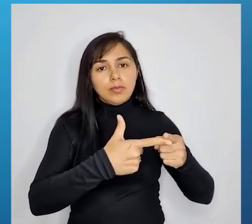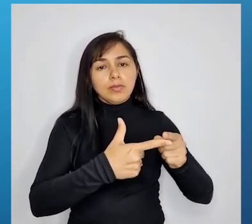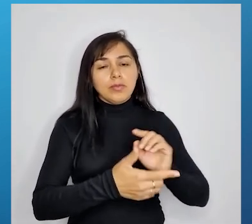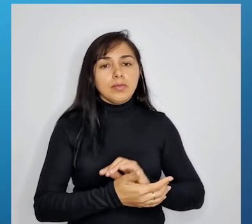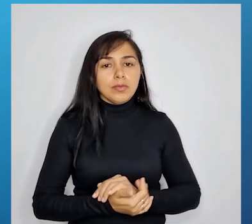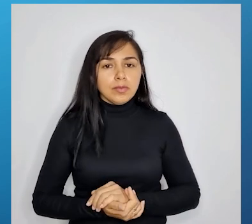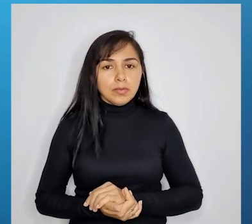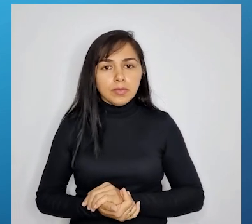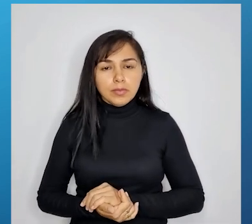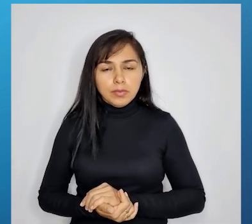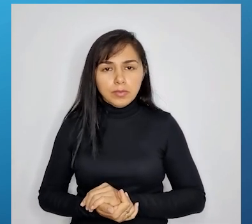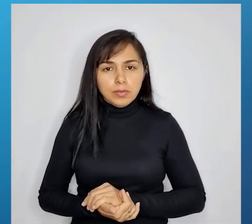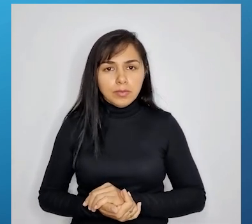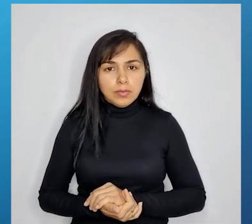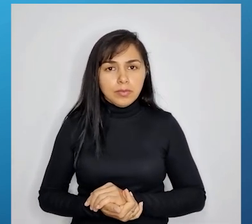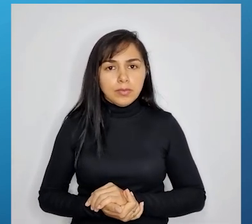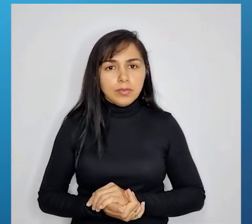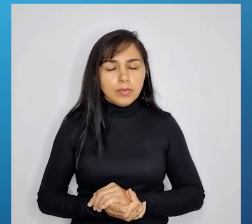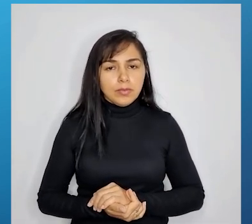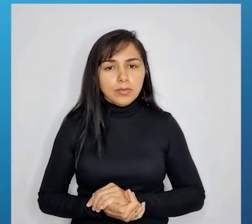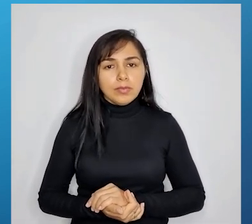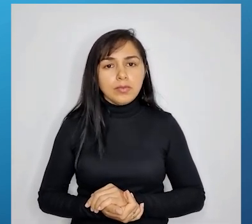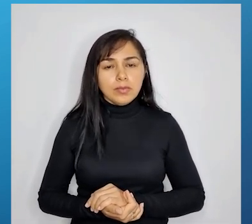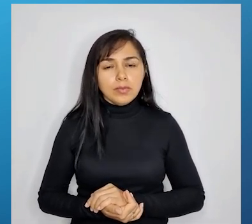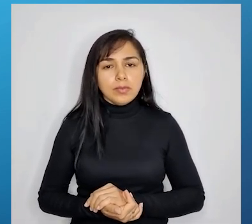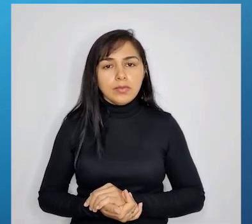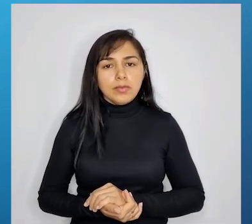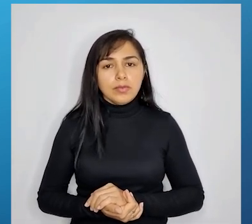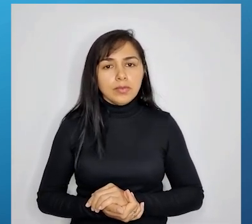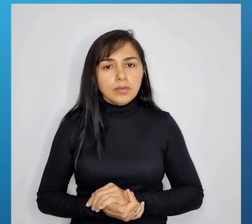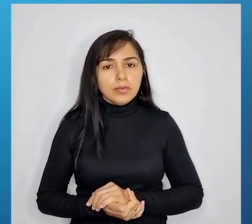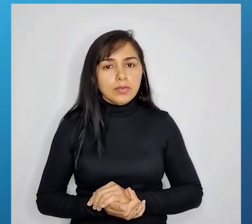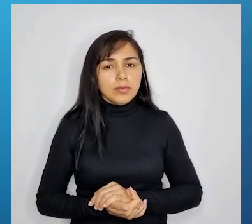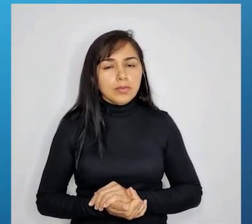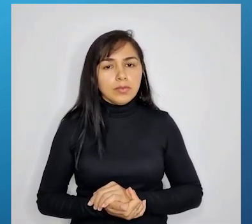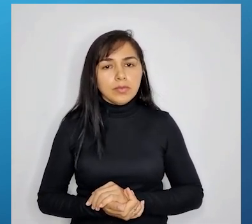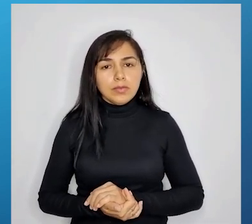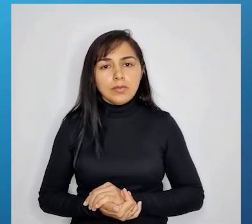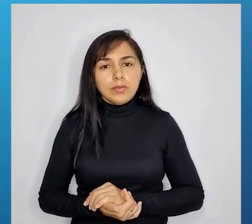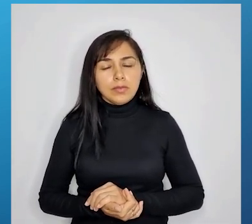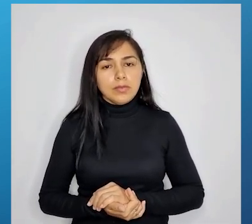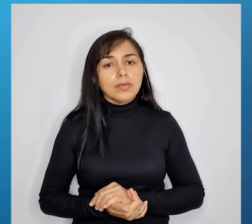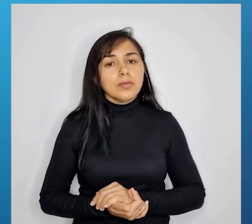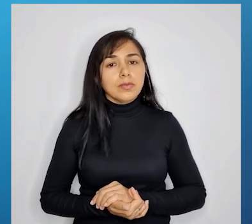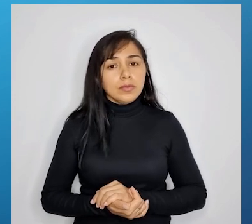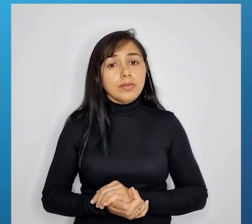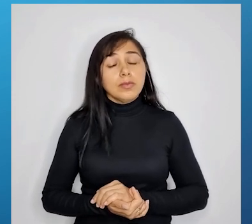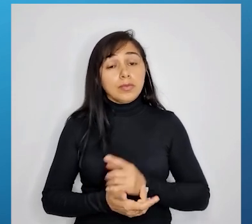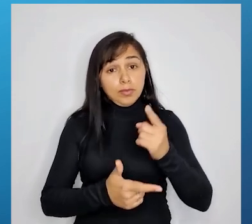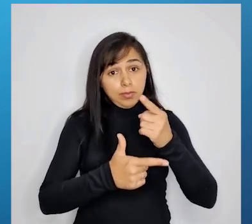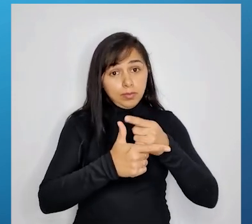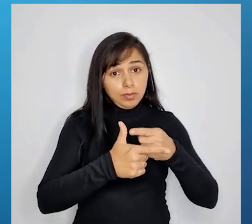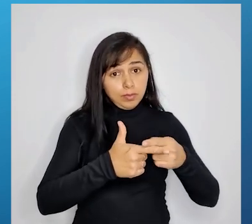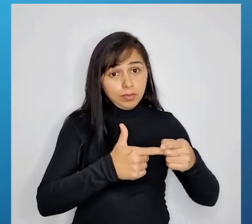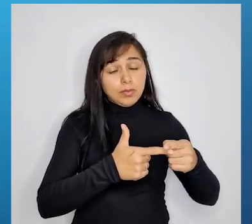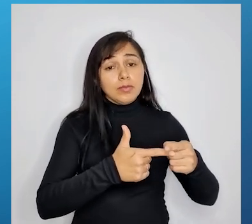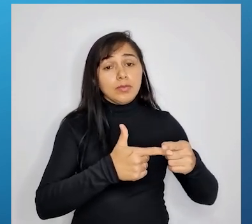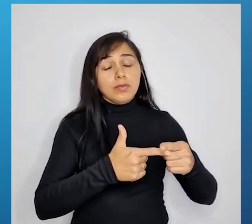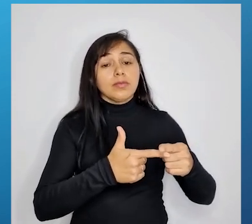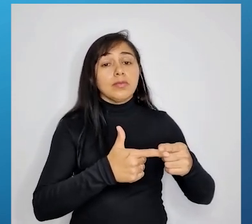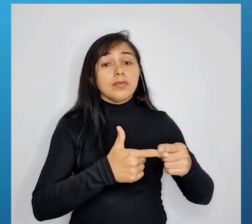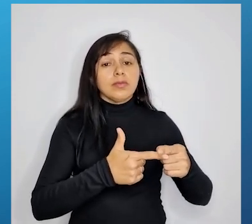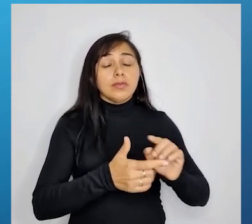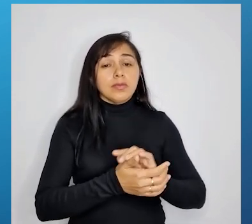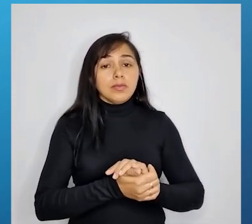por 2 não dá, coloco 0 para poder baixar o 2, baixo o 2. 12 por 2, 6. Portanto, ó, x